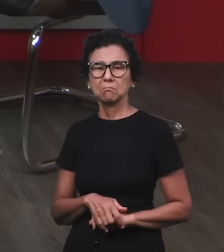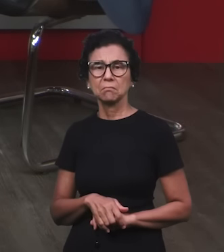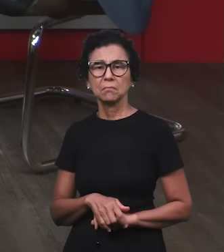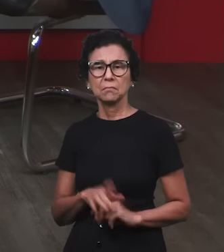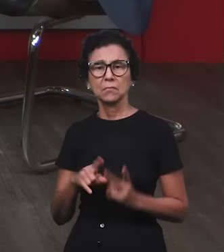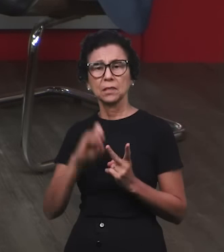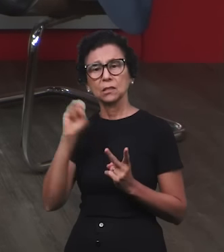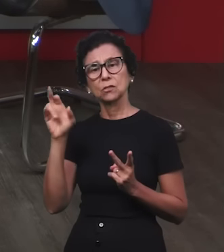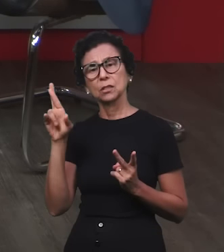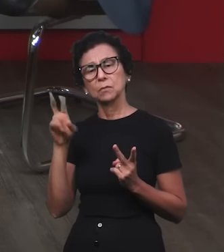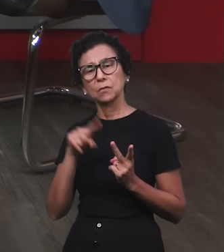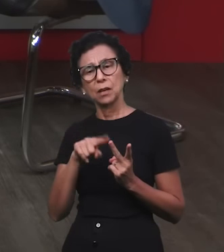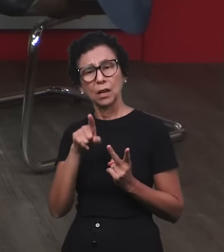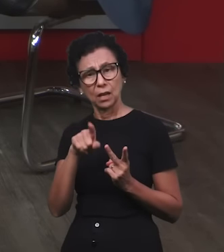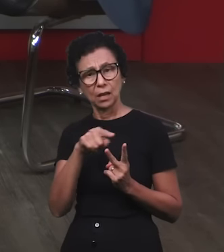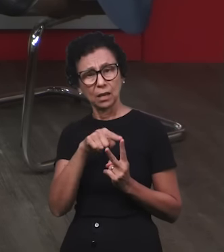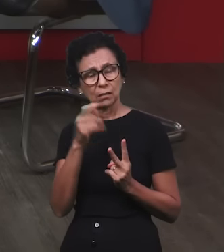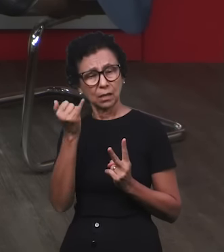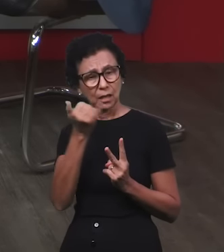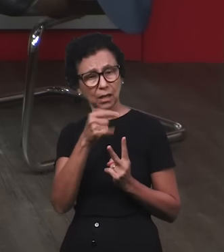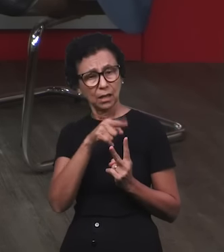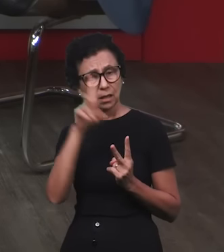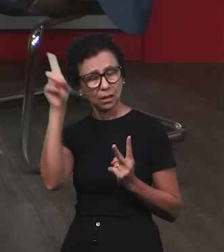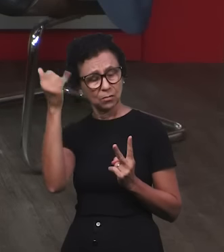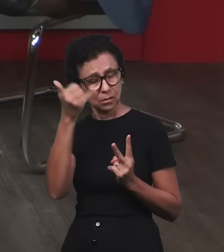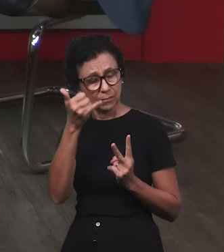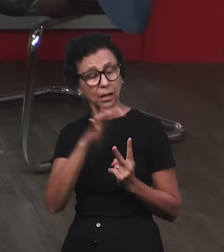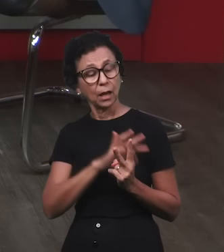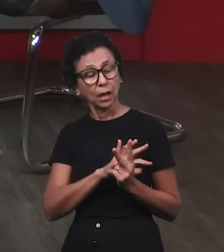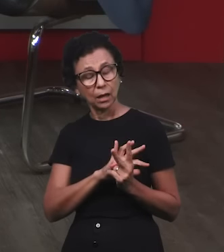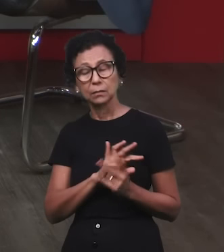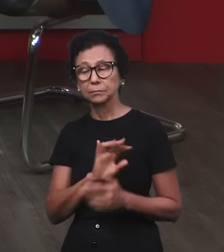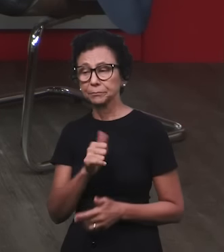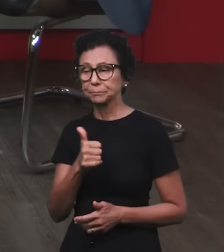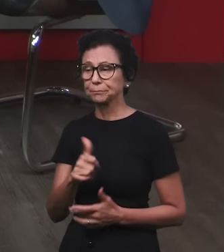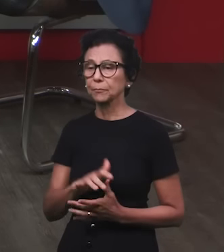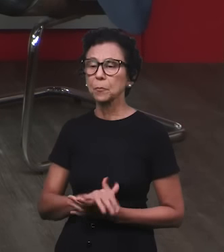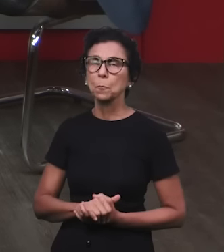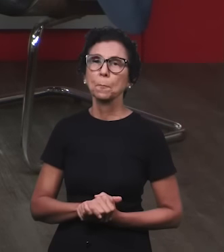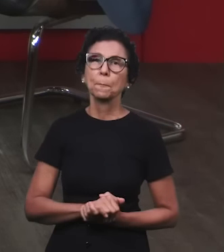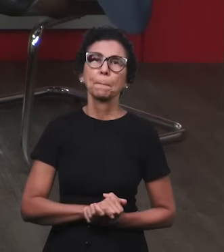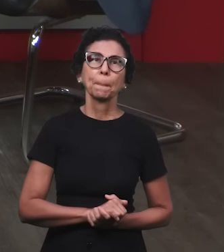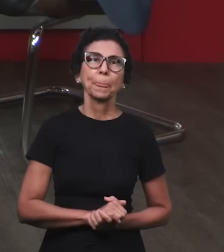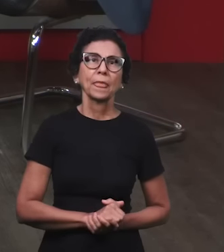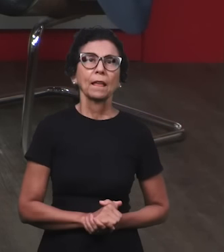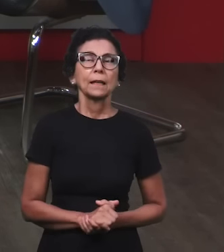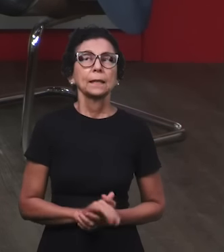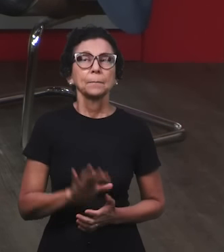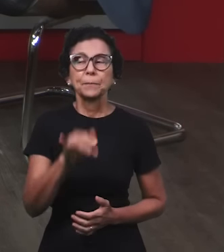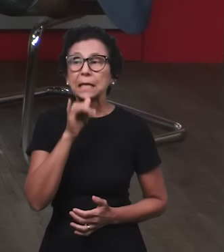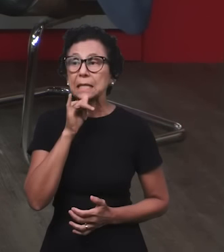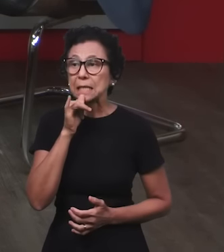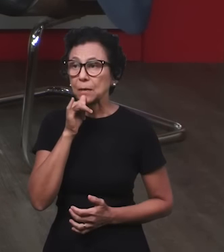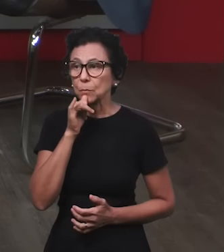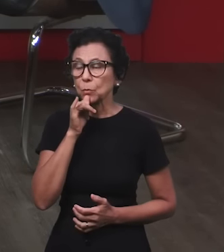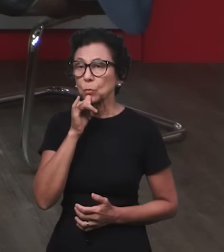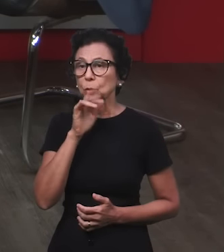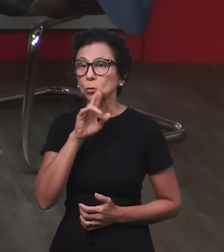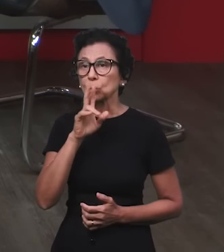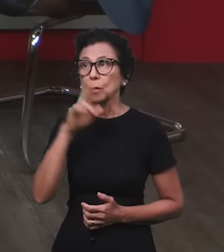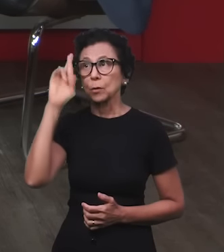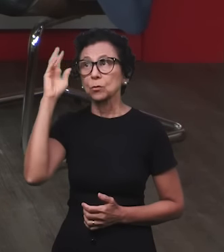é ótimo, né? Ótimo. Não, porque na verdade é o seguinte, às vezes você vê exemplos, né, de quando não é o senhor falando, fica